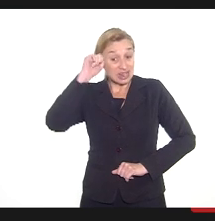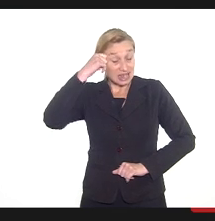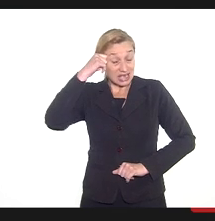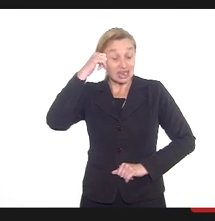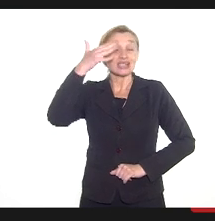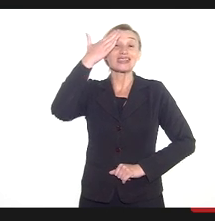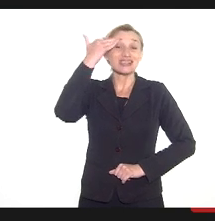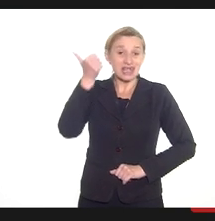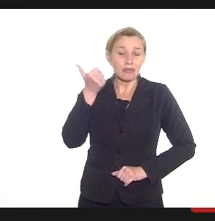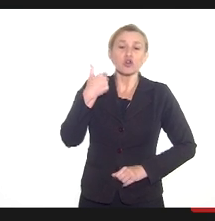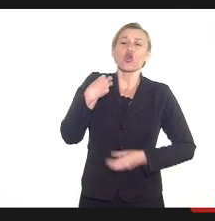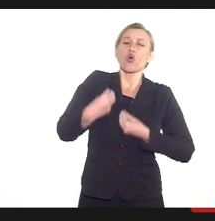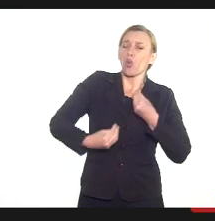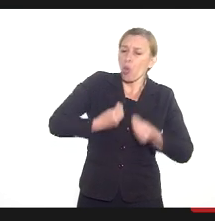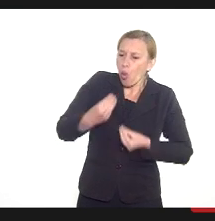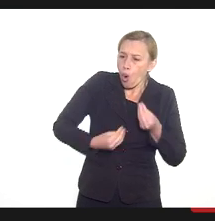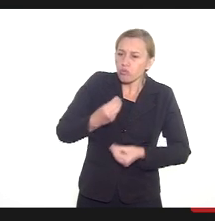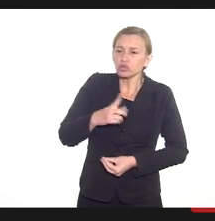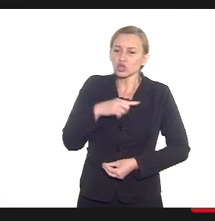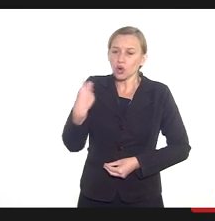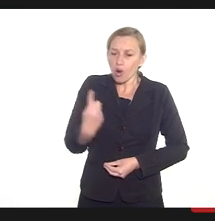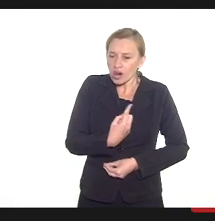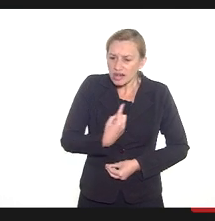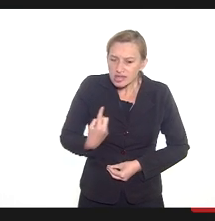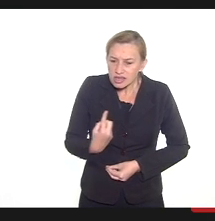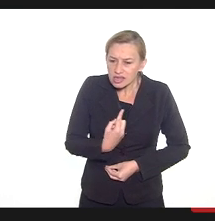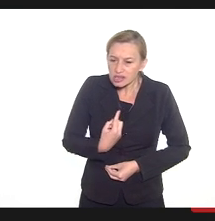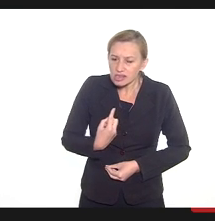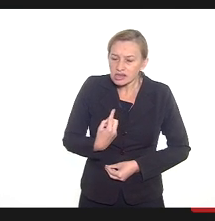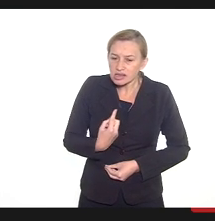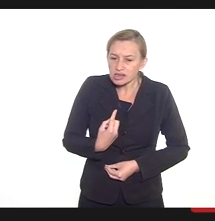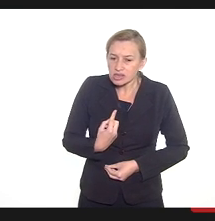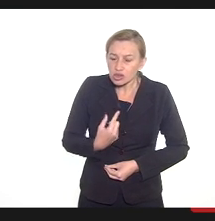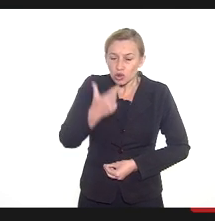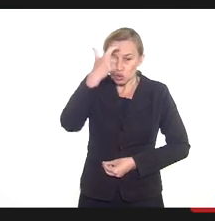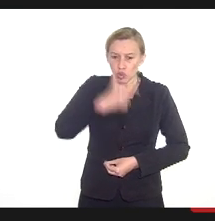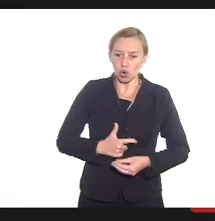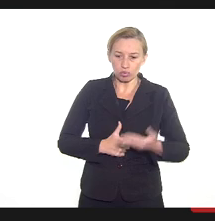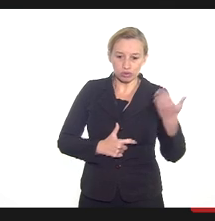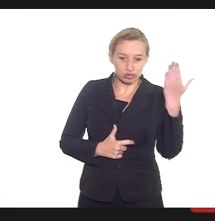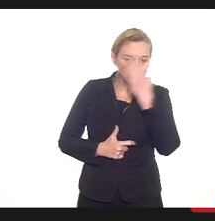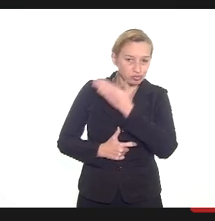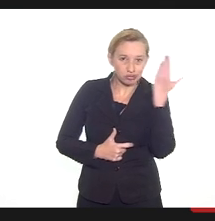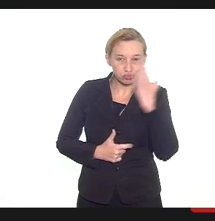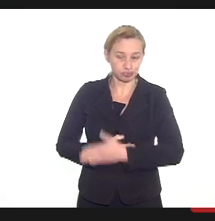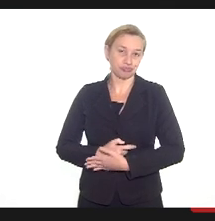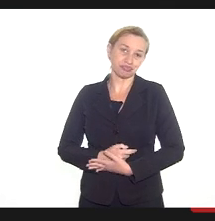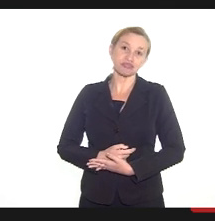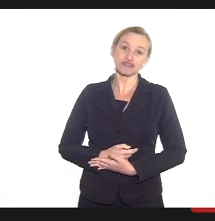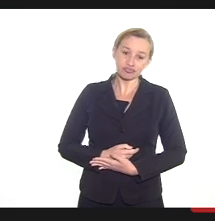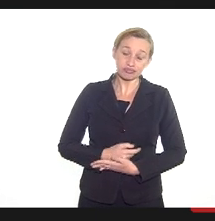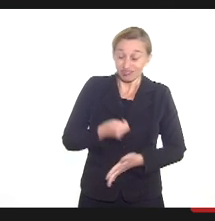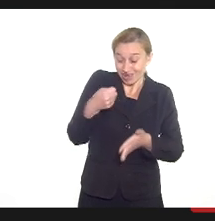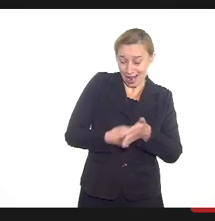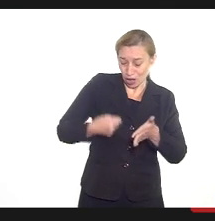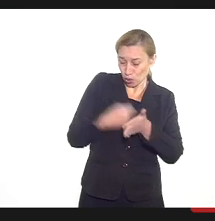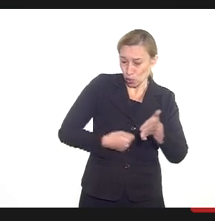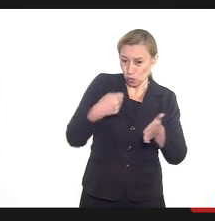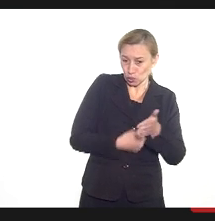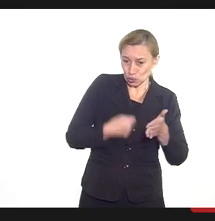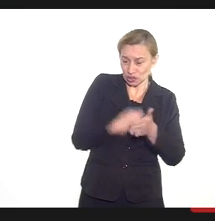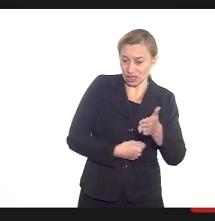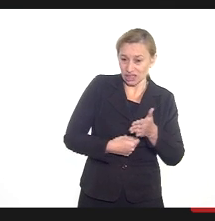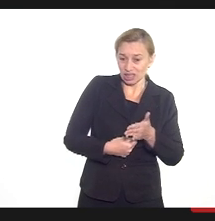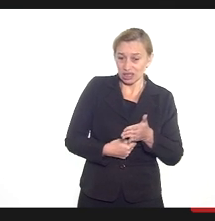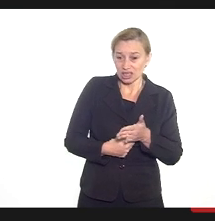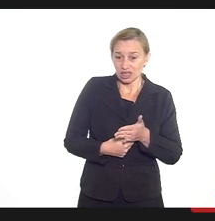sabe como nós somos invisíveis, como que a luta contra essa